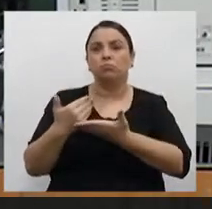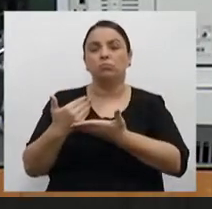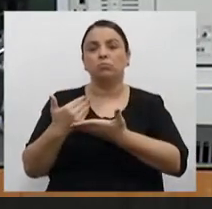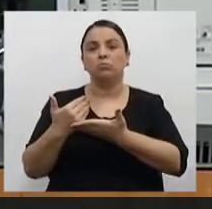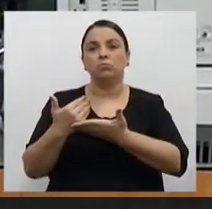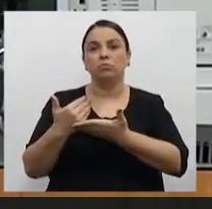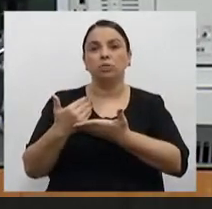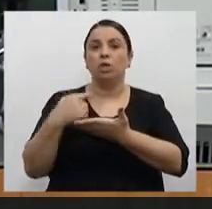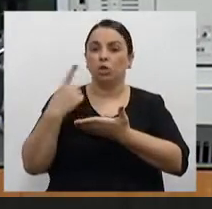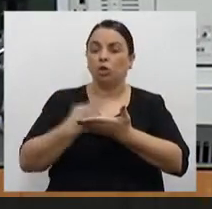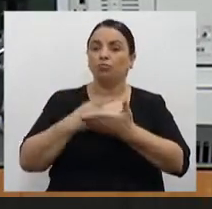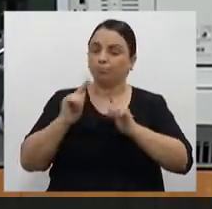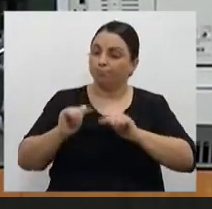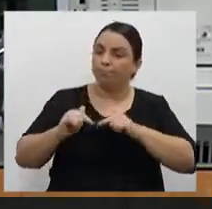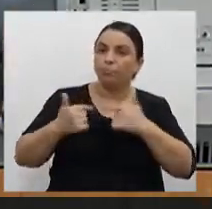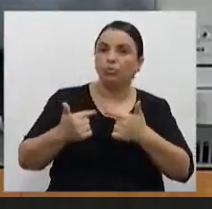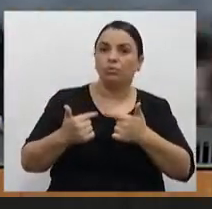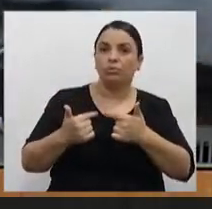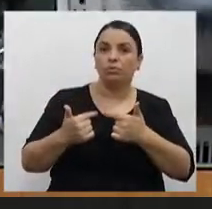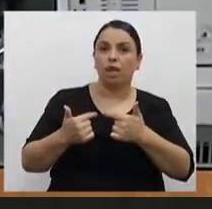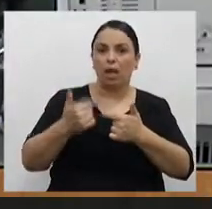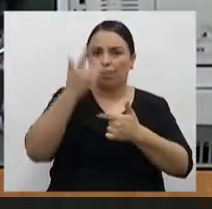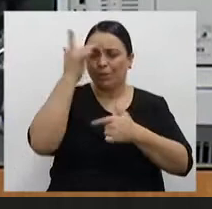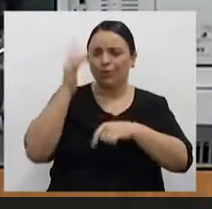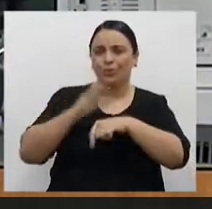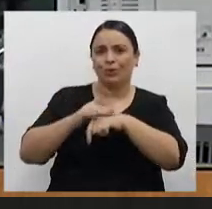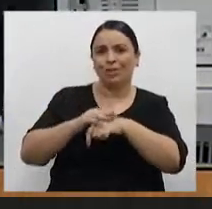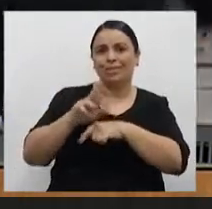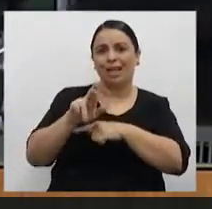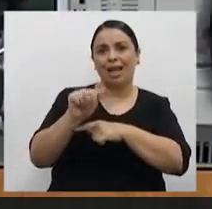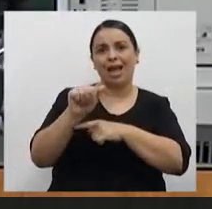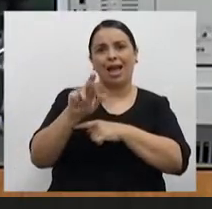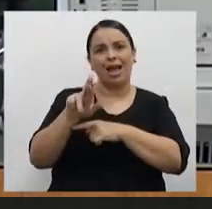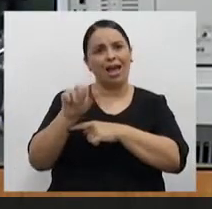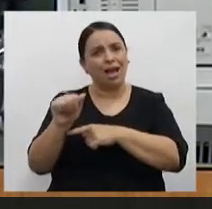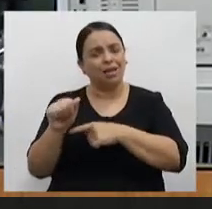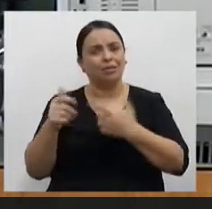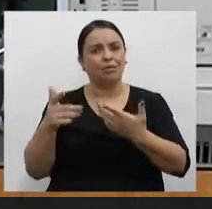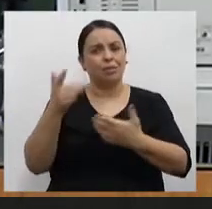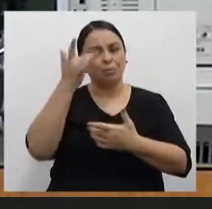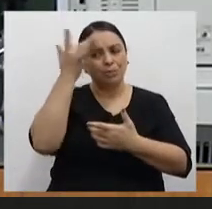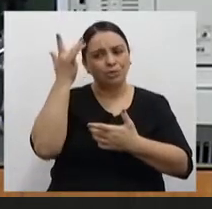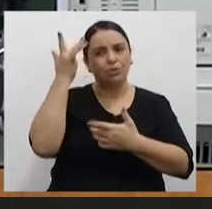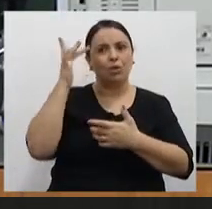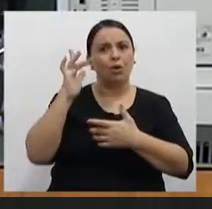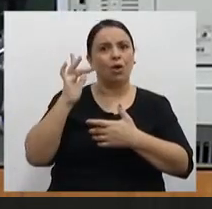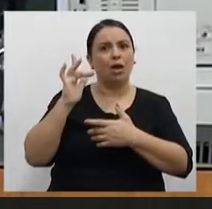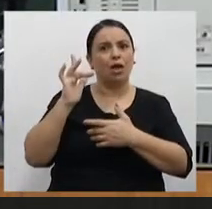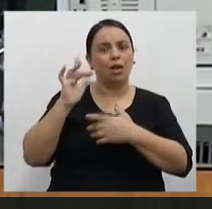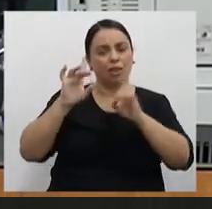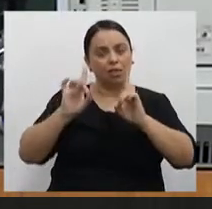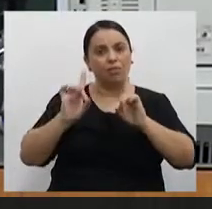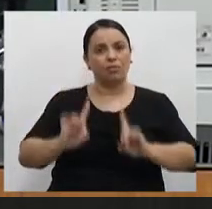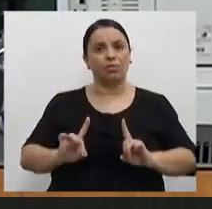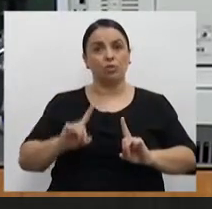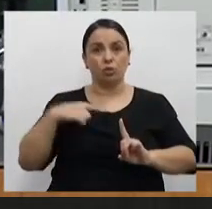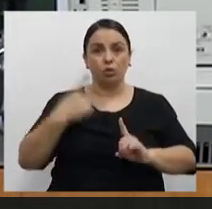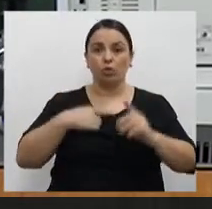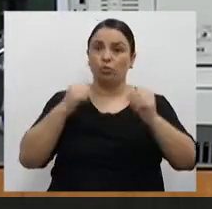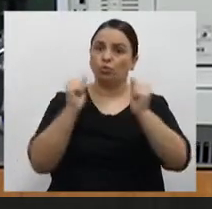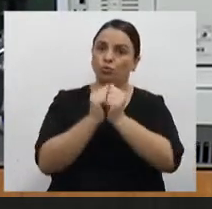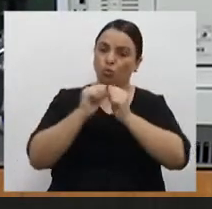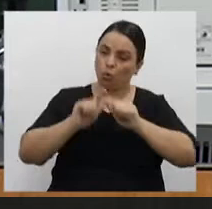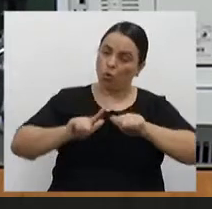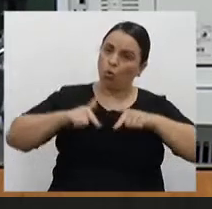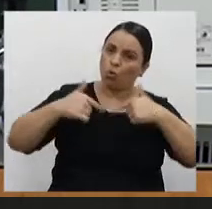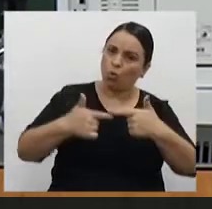raros, os deficientes, nós temos que ir lutar por eles. E é esse o papel que vamos fazer aqui, senhor